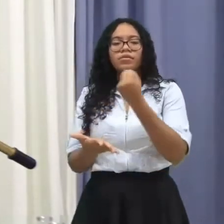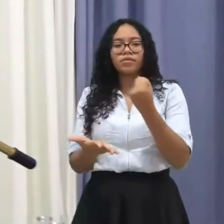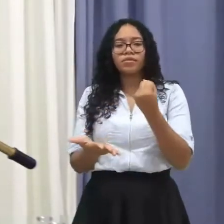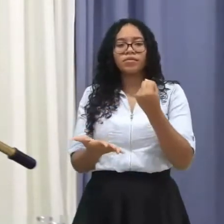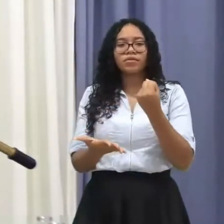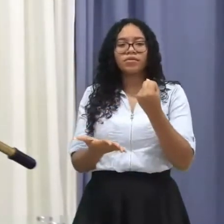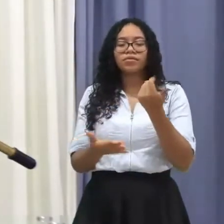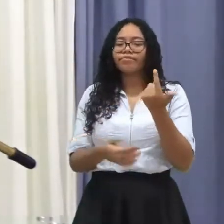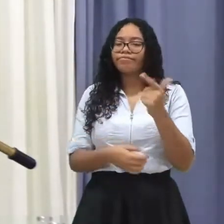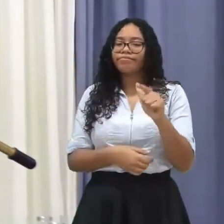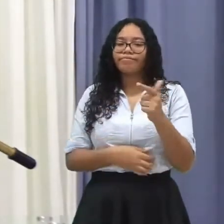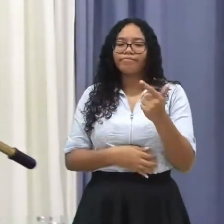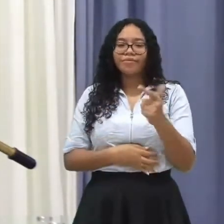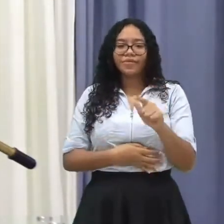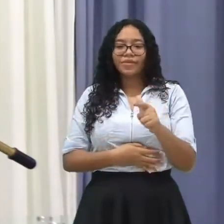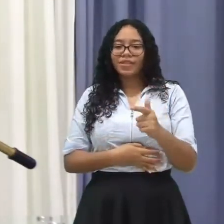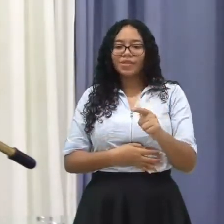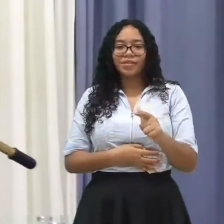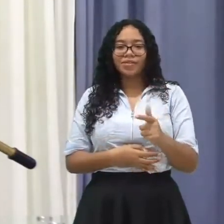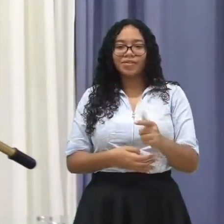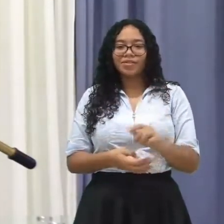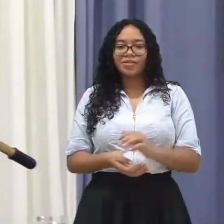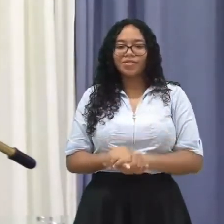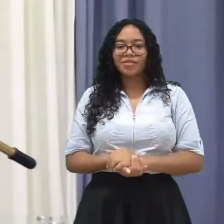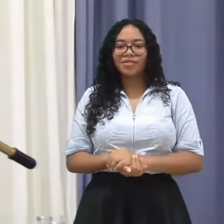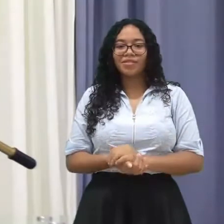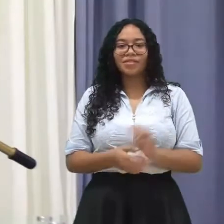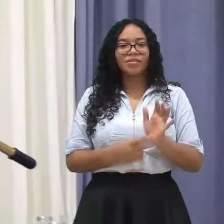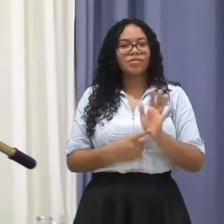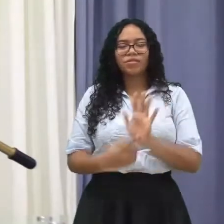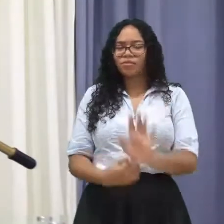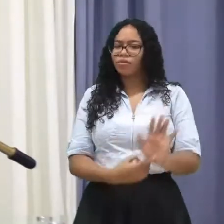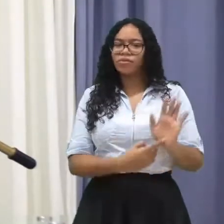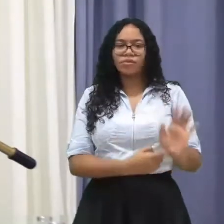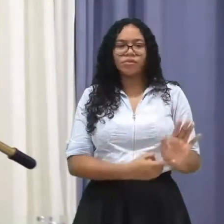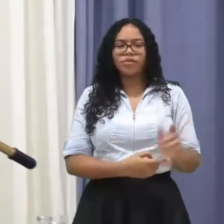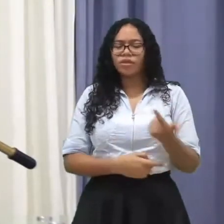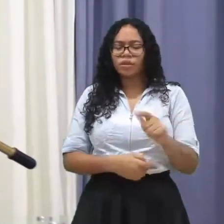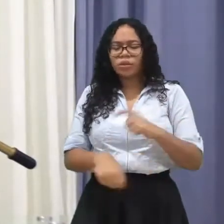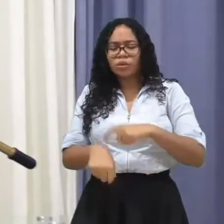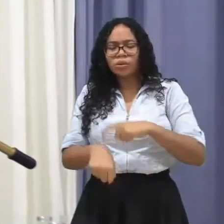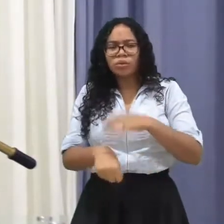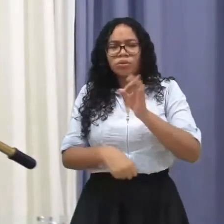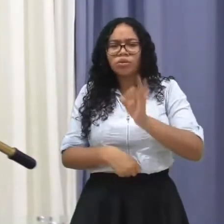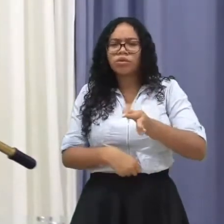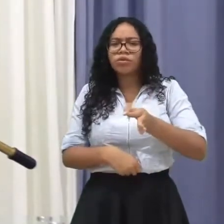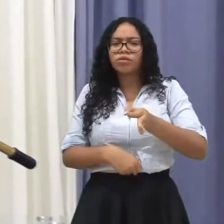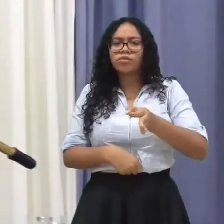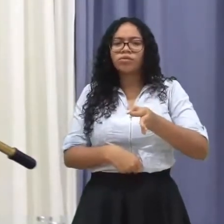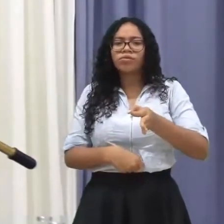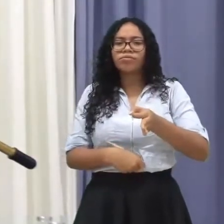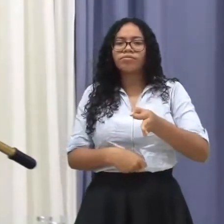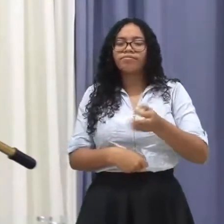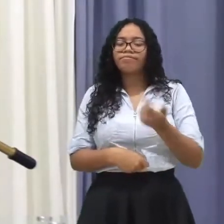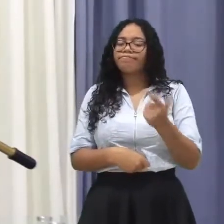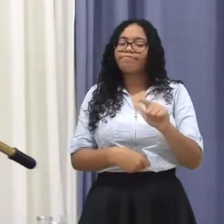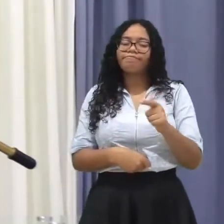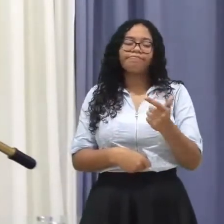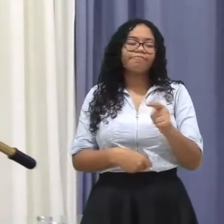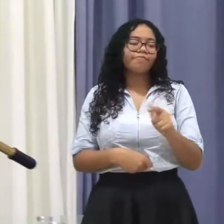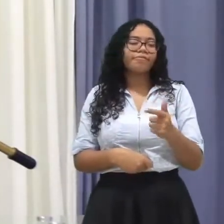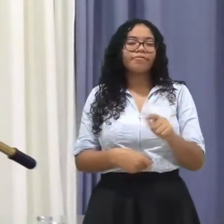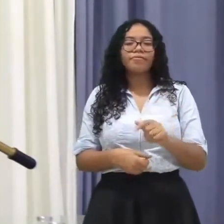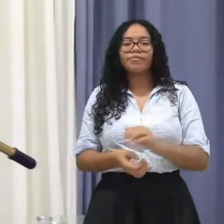há sinal, não há uma cronologia que marque depois de tempo tal, depois que acontecer tal